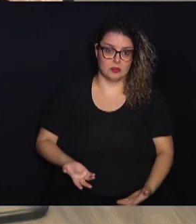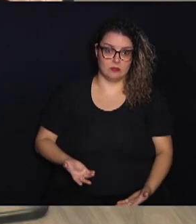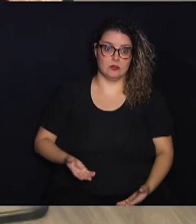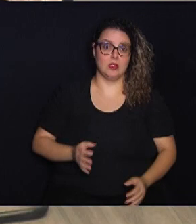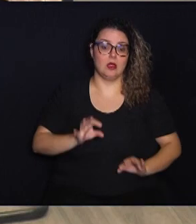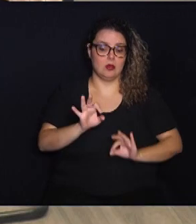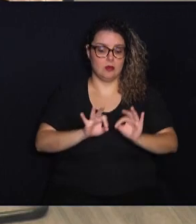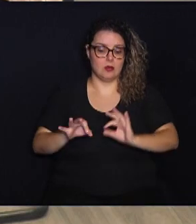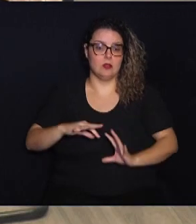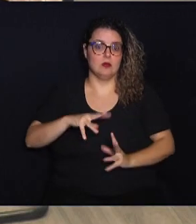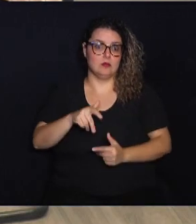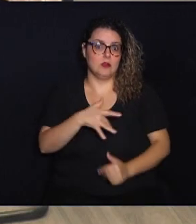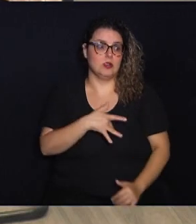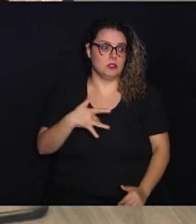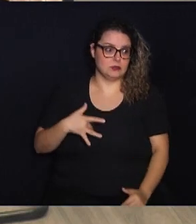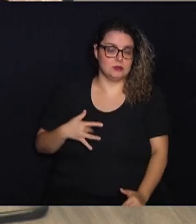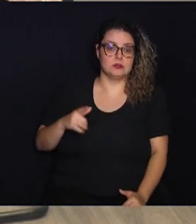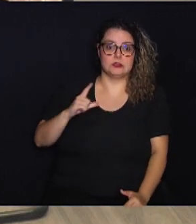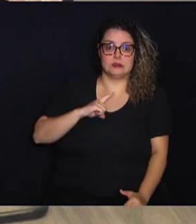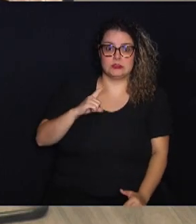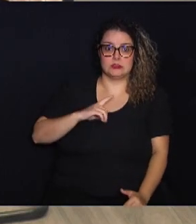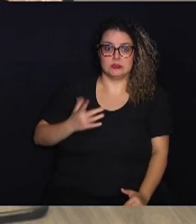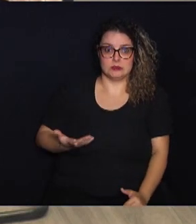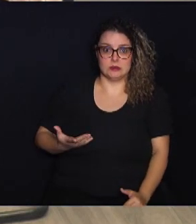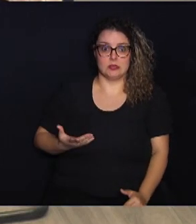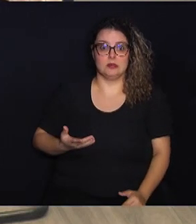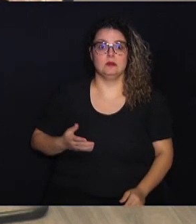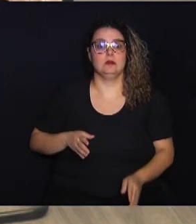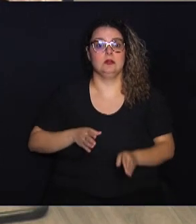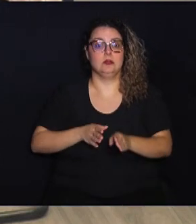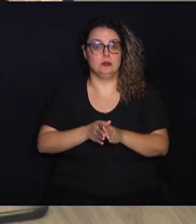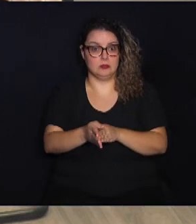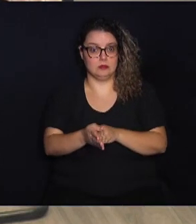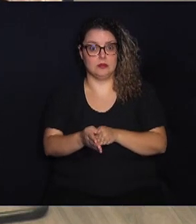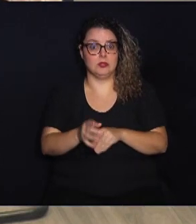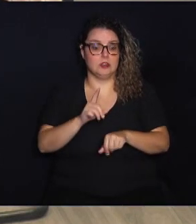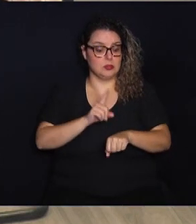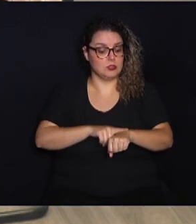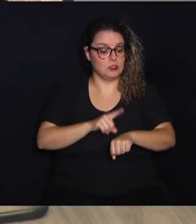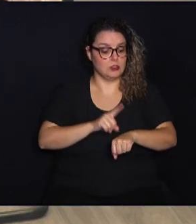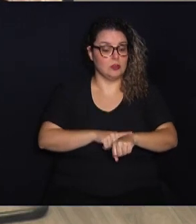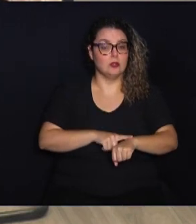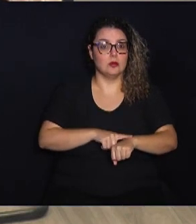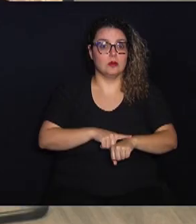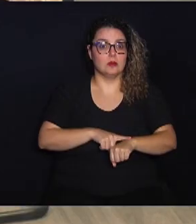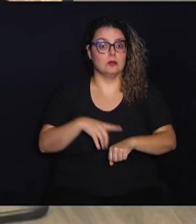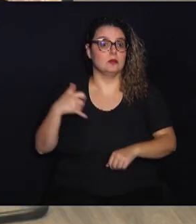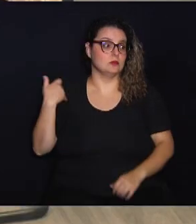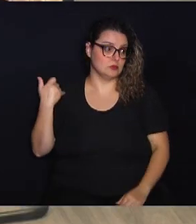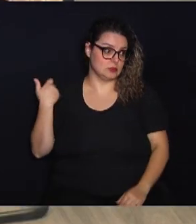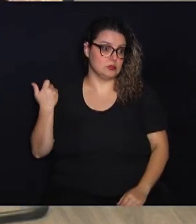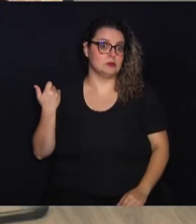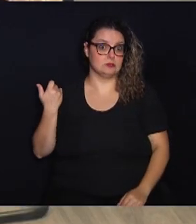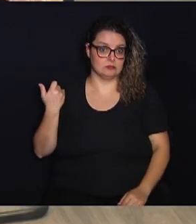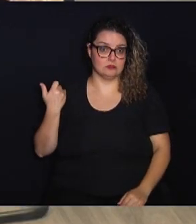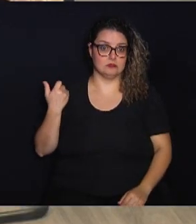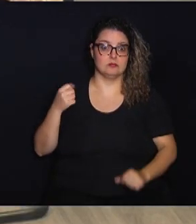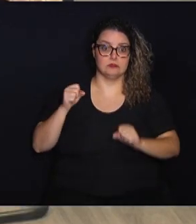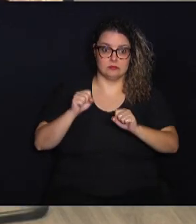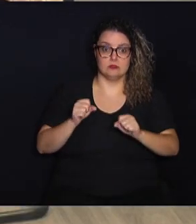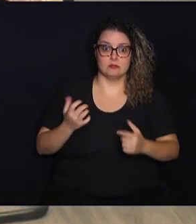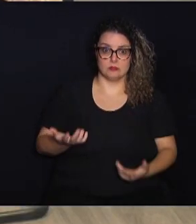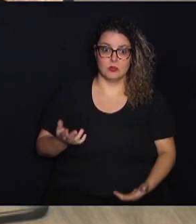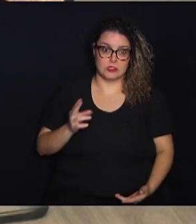Organização Mundial de Saúde tem aí uma recomendação, né, de horas e de idade que pode